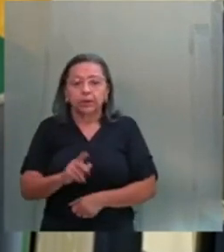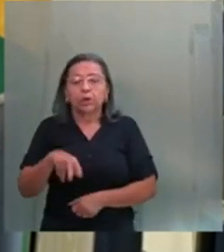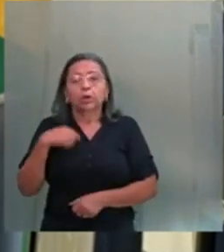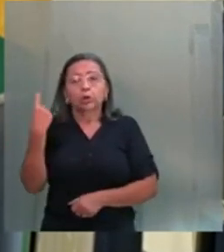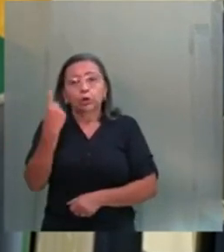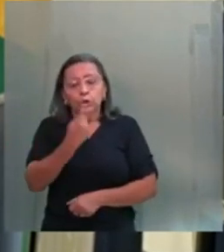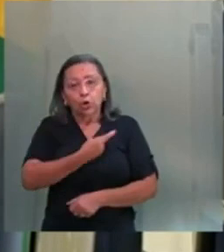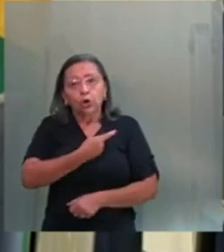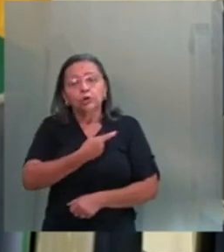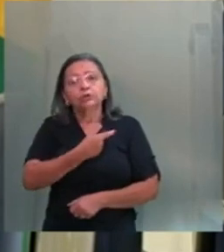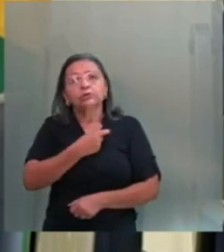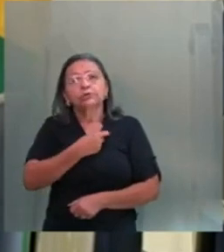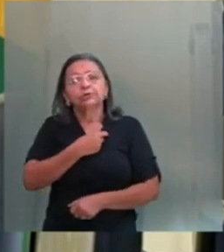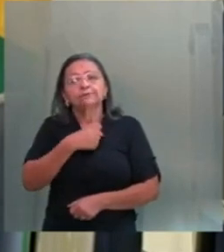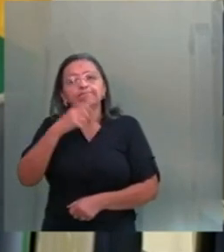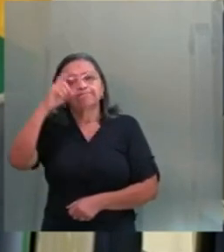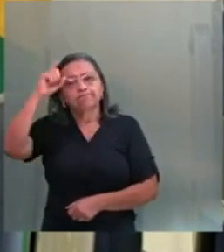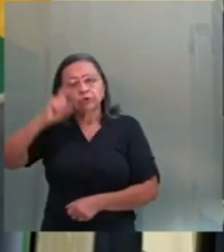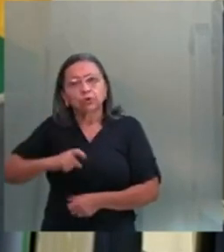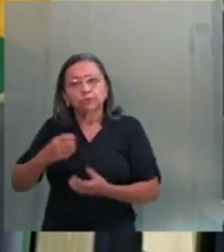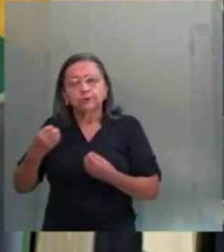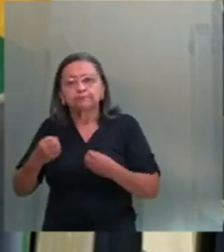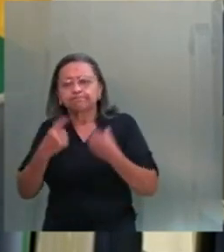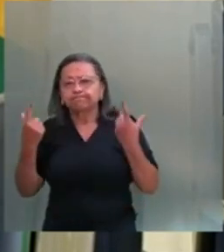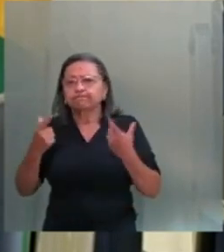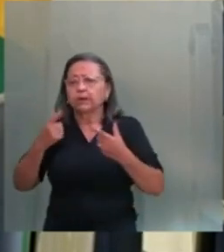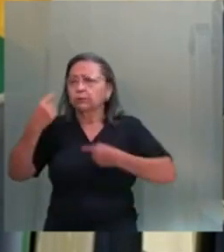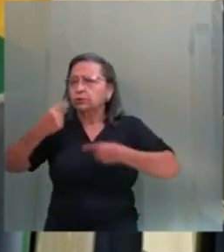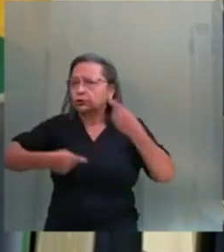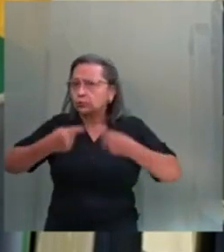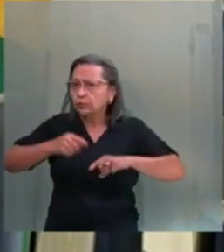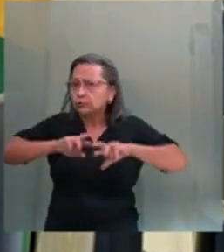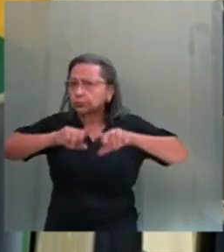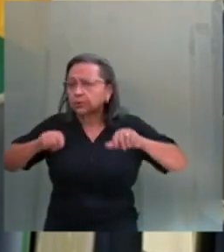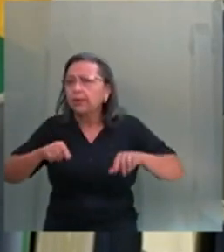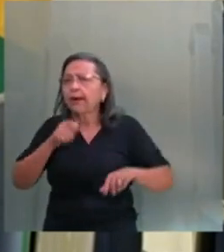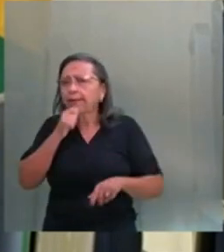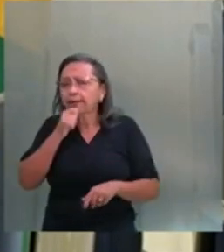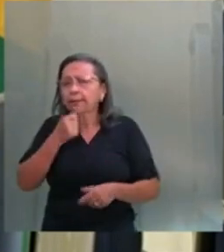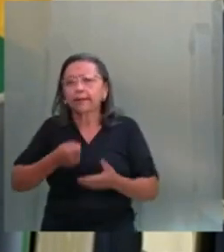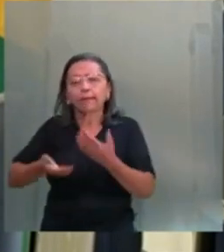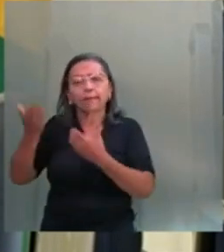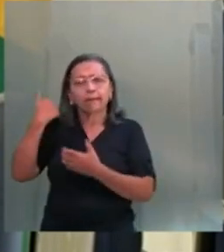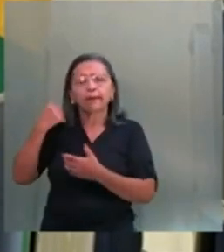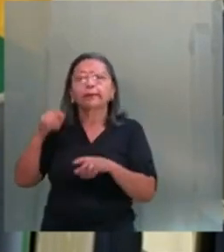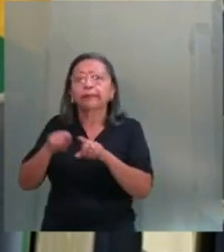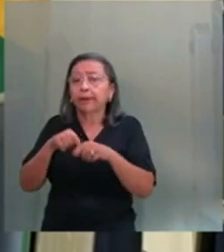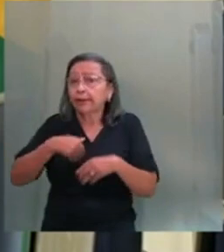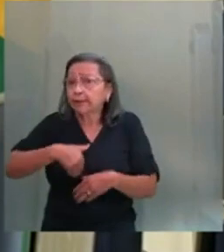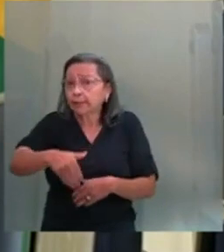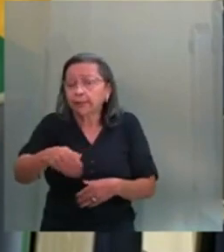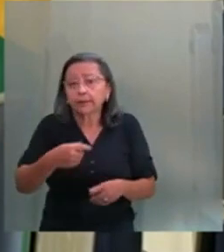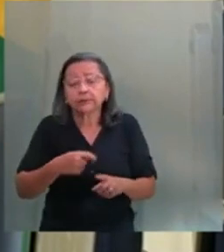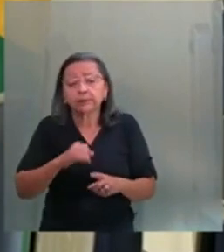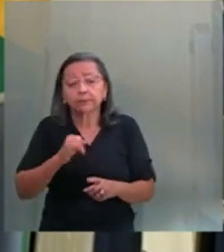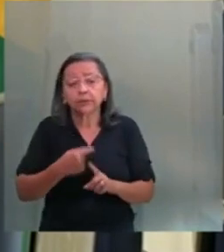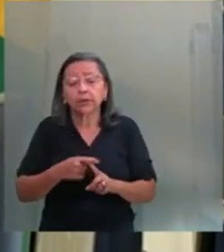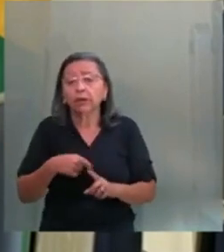somos suscetíveis ao discurso populista em várias épocas, e ainda o somos e possivelmente continuamos, porque desconhecemos